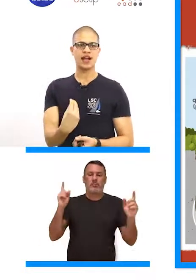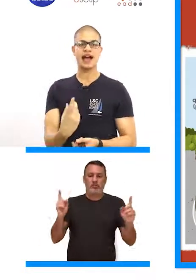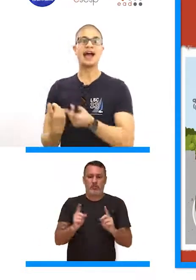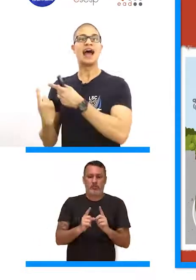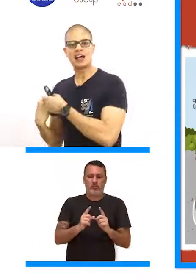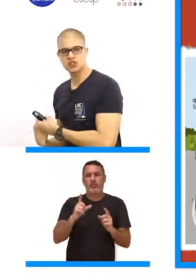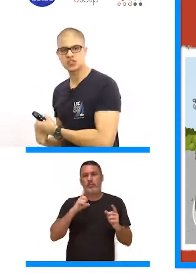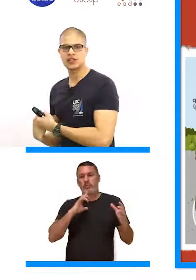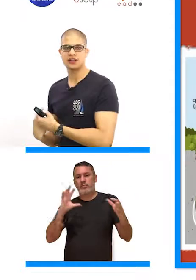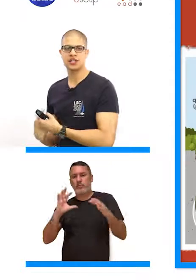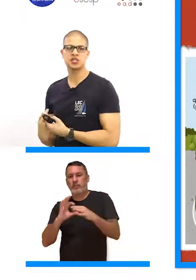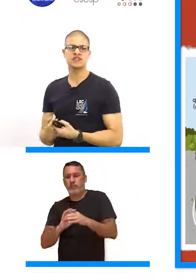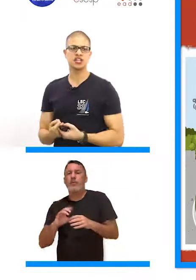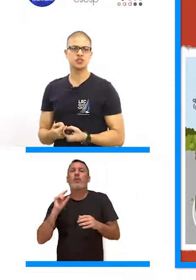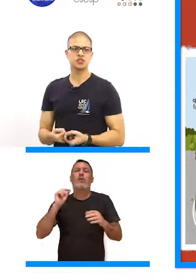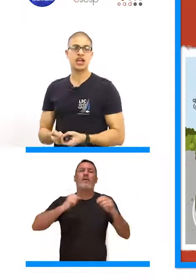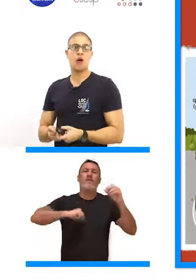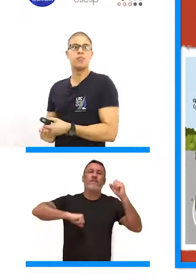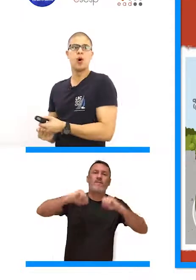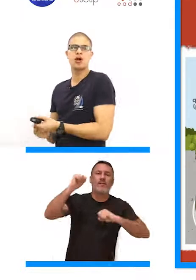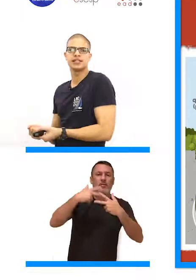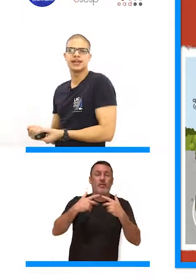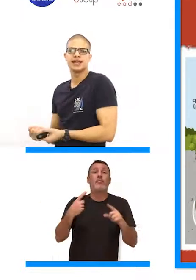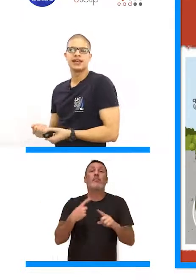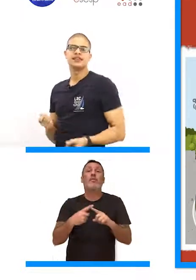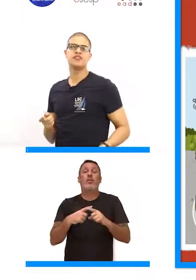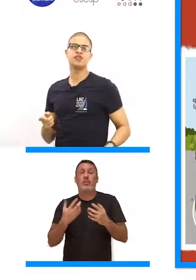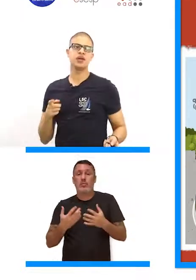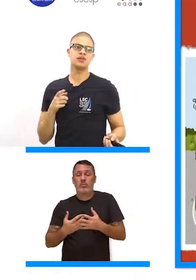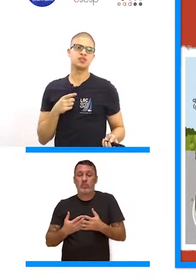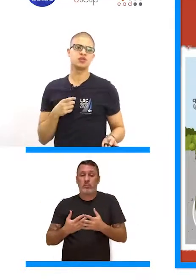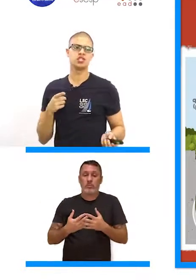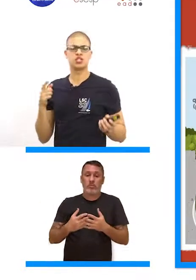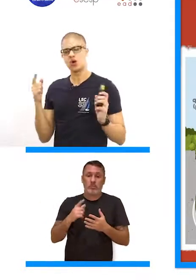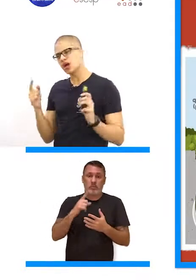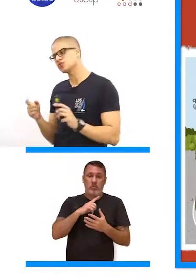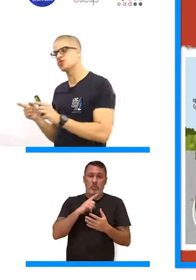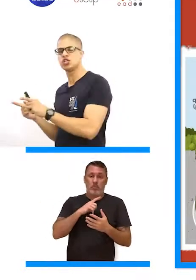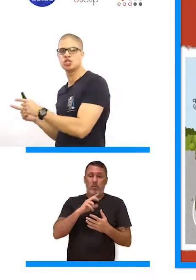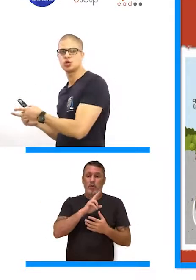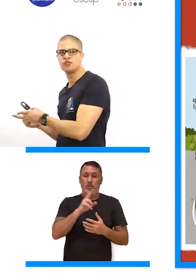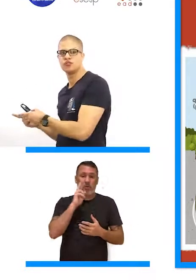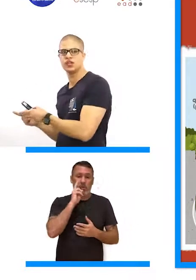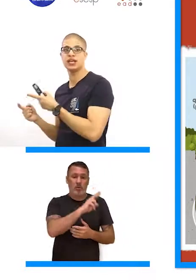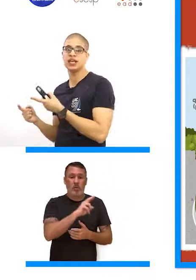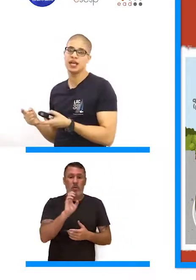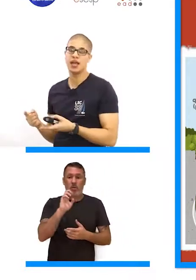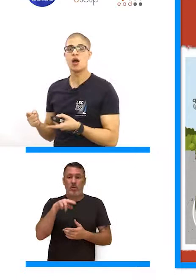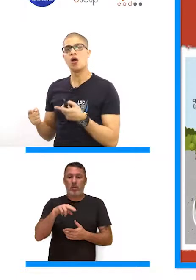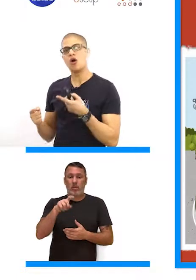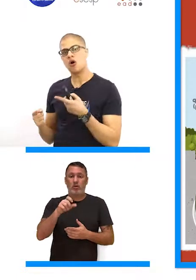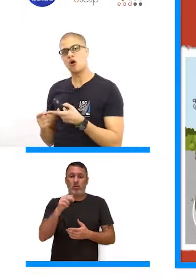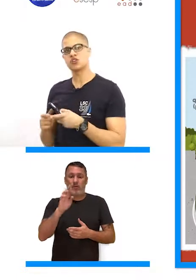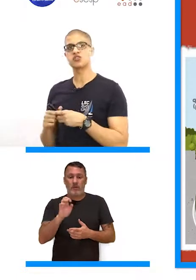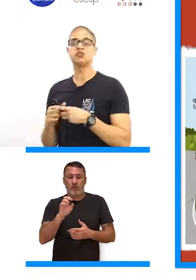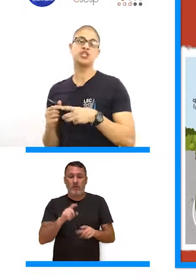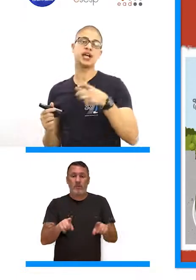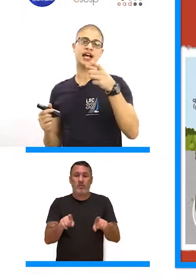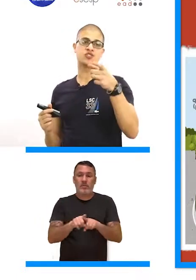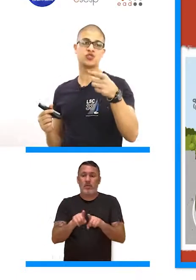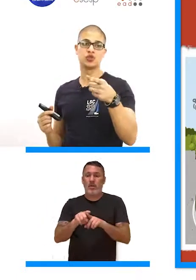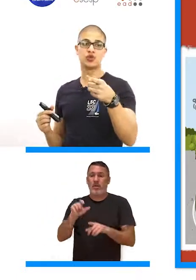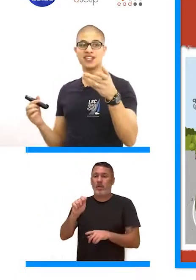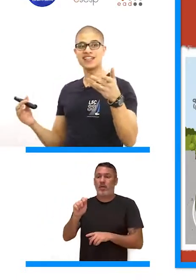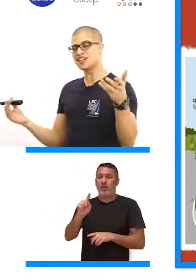seu pH, associado aqui à atividade industrial. Por quê? Devido à emissão de dióxido de enxofre e óxido